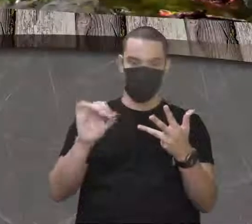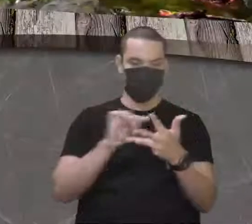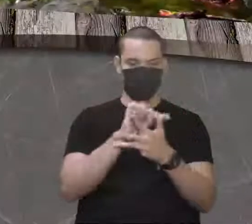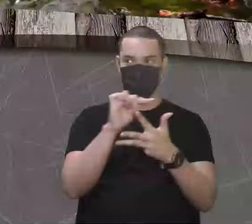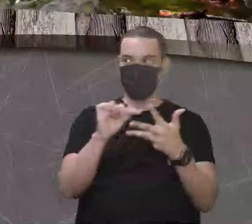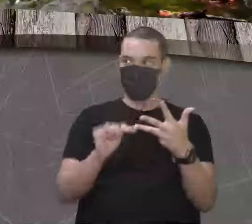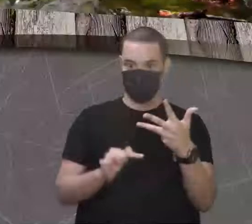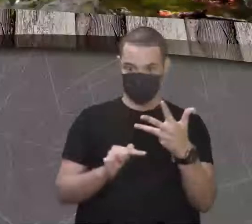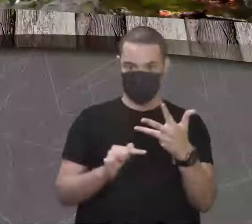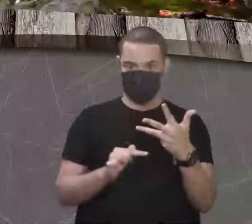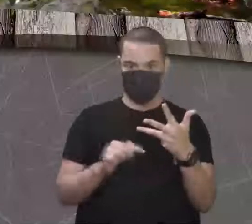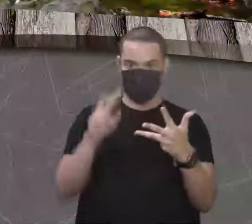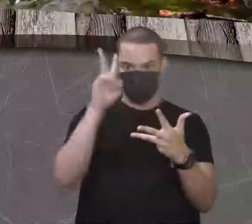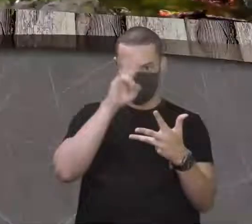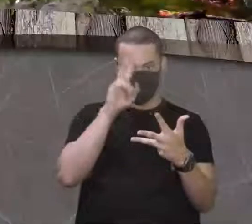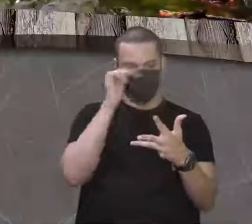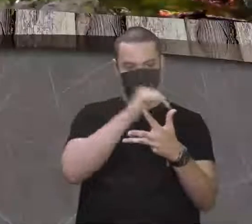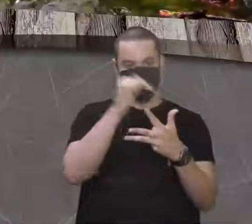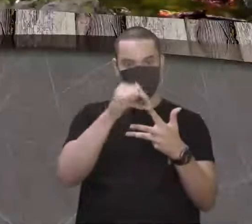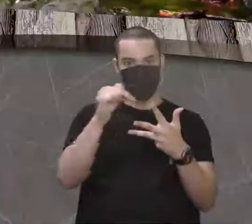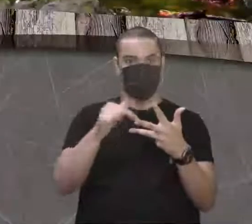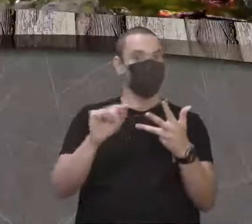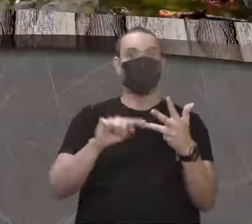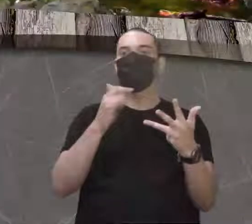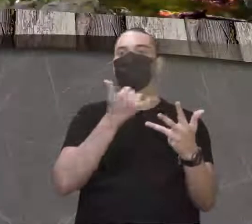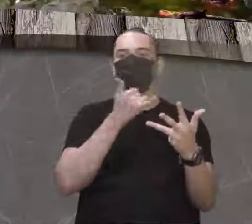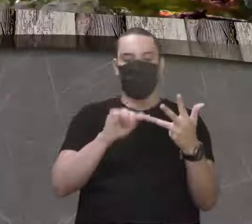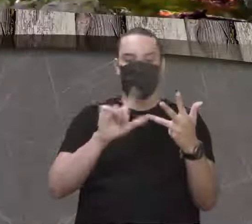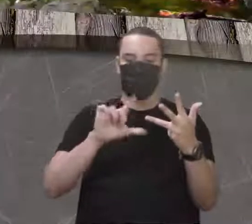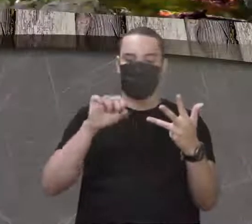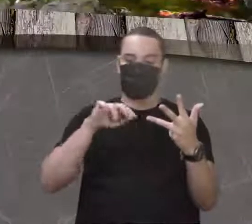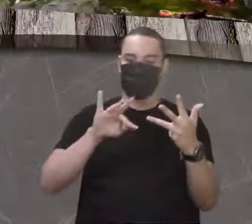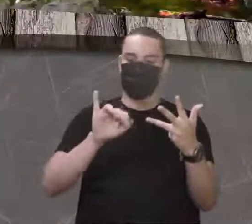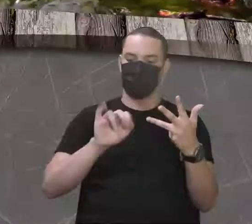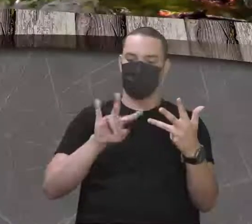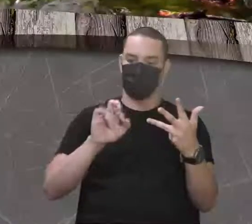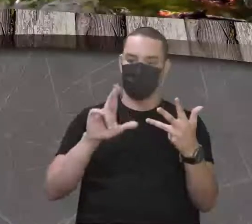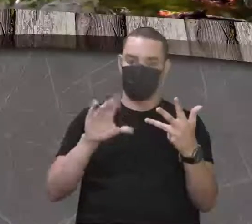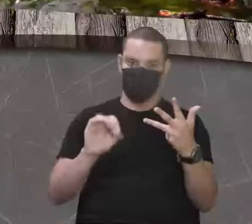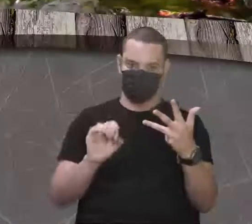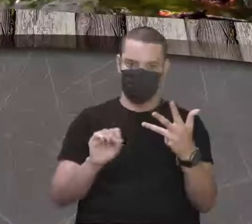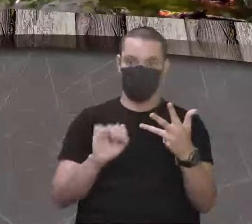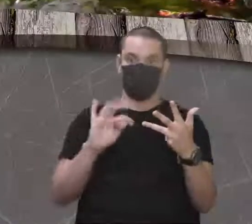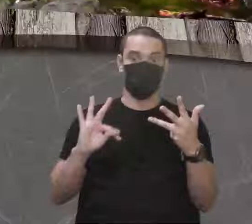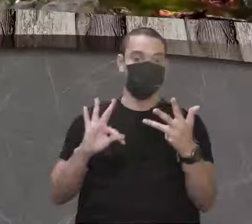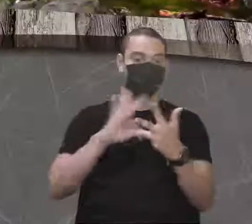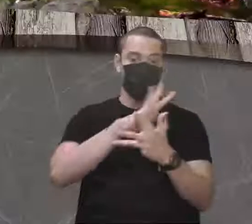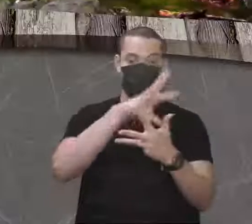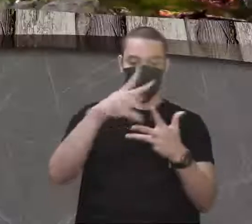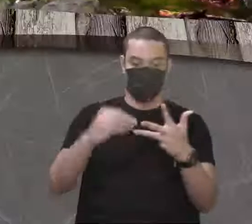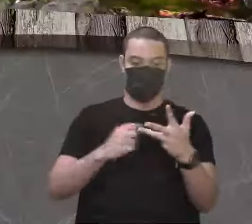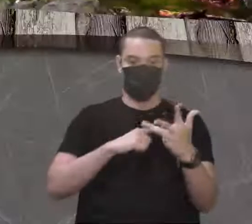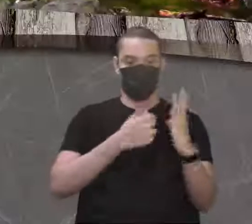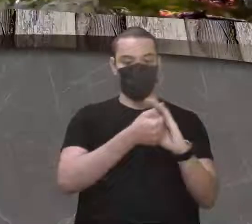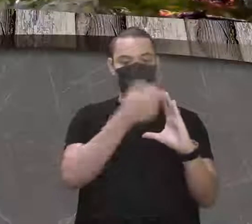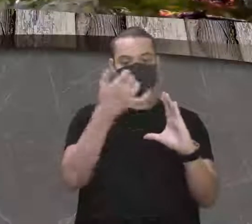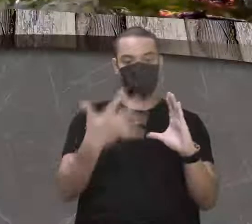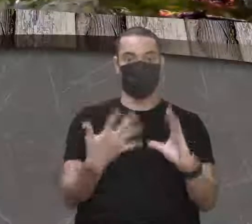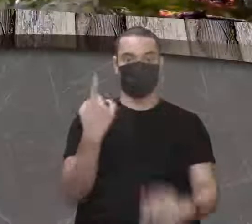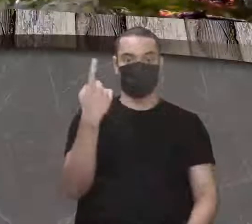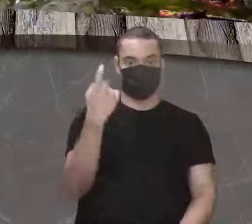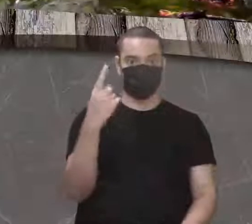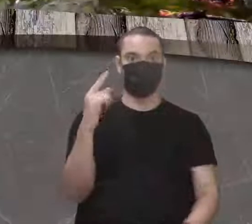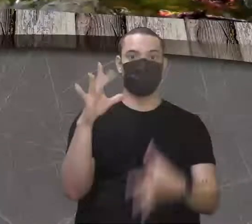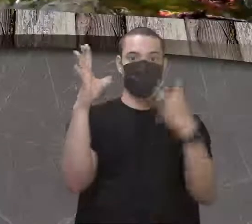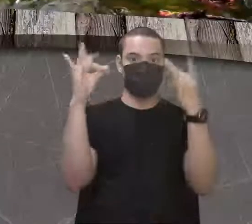falei isso, tá? Mas os lentivírus, isso mesmo. Então, todos esses têm uma característica específica que